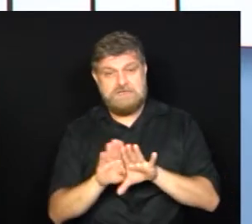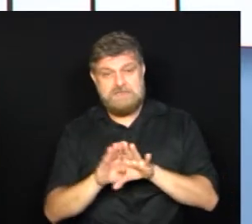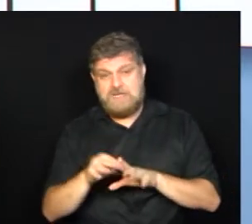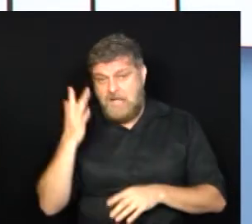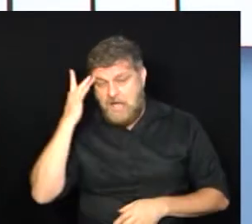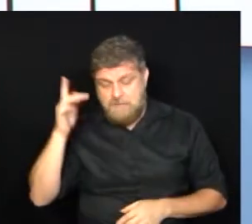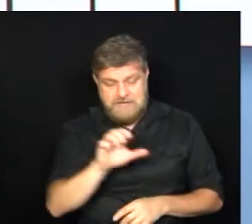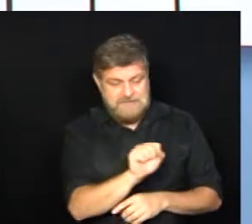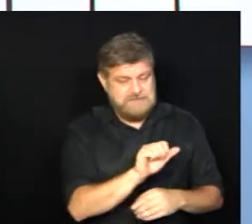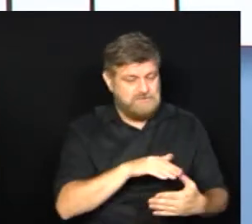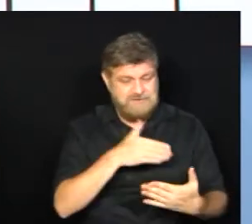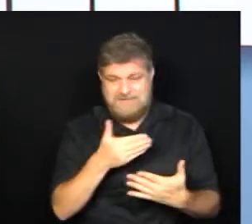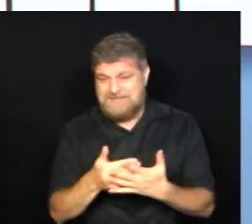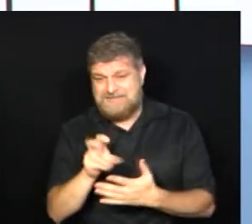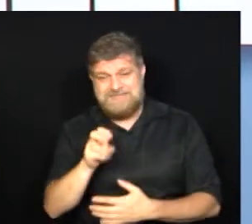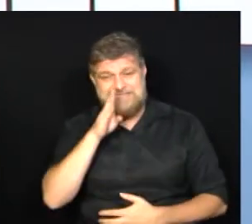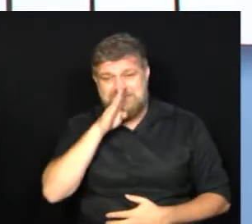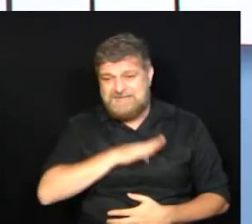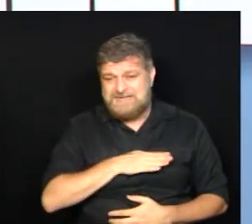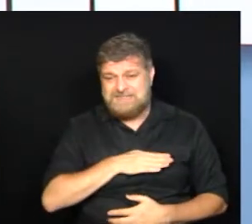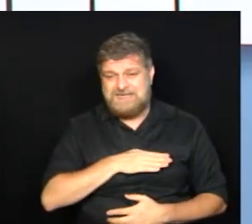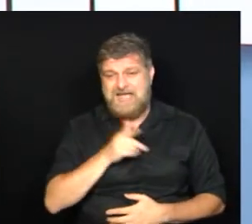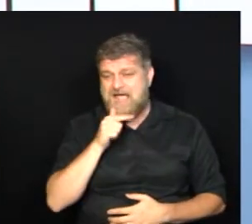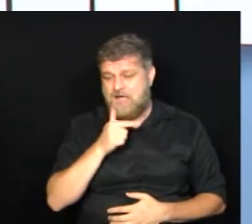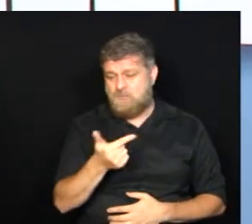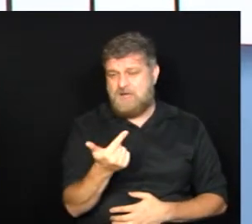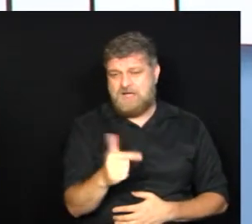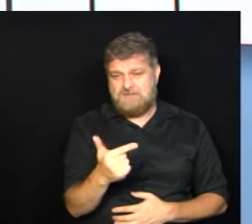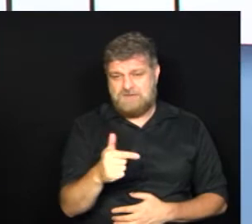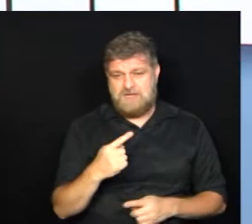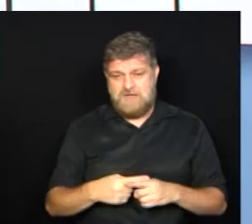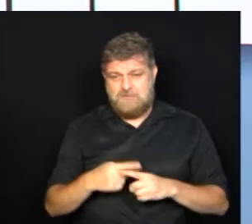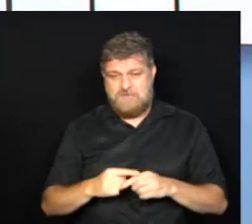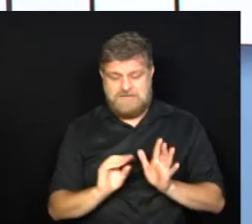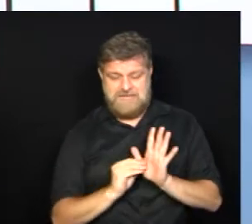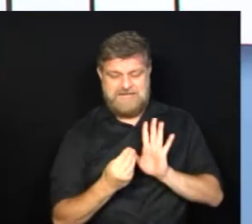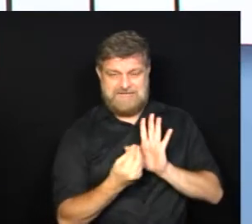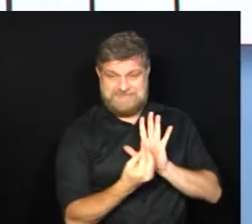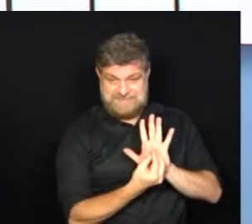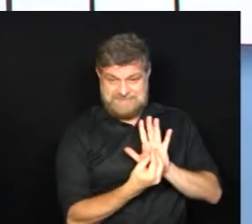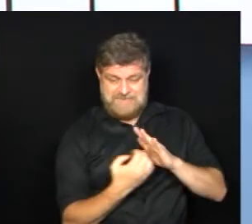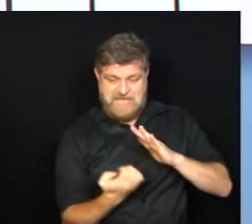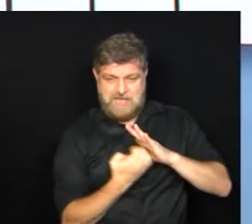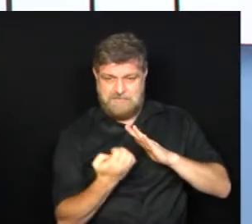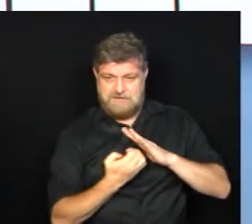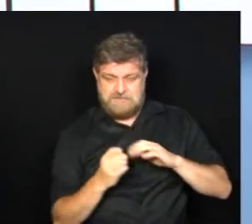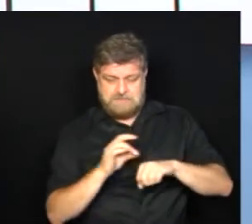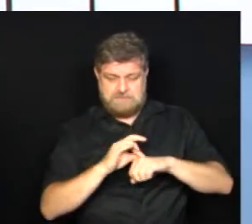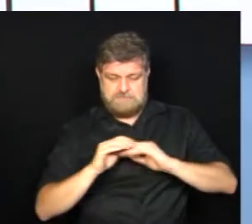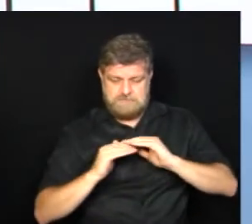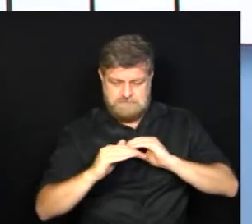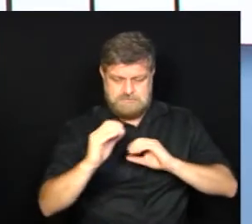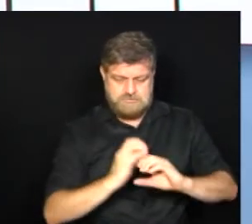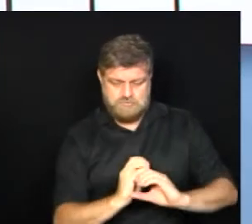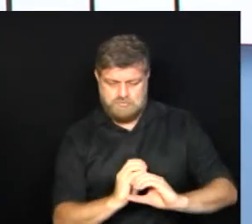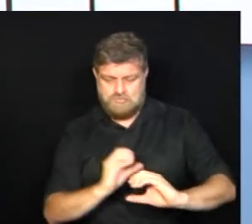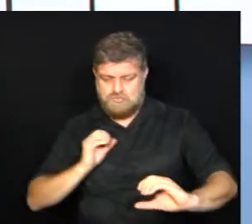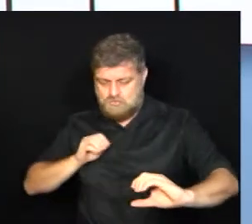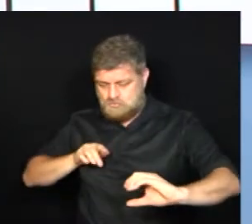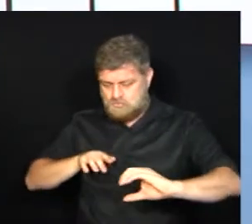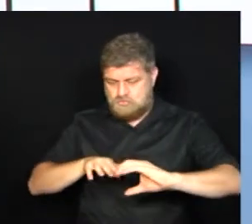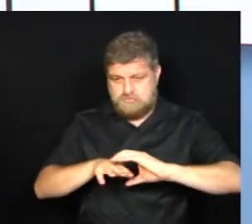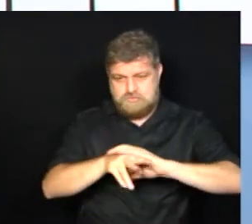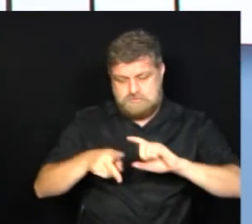água das 8 da manhã às 5 da tarde, devido a uma obra da Sanasa de capeamento de redes. Já